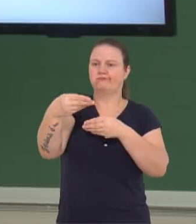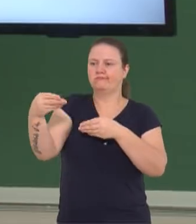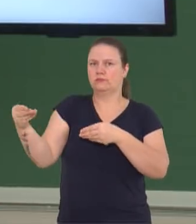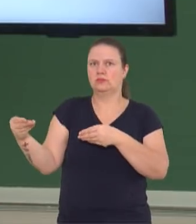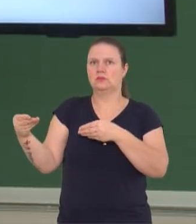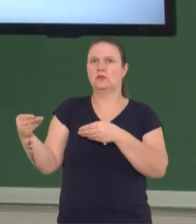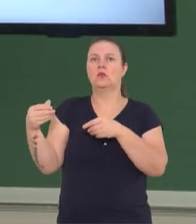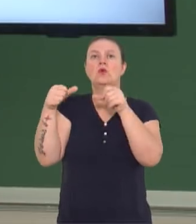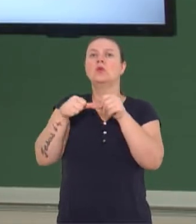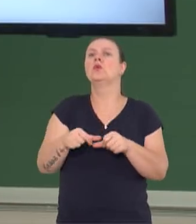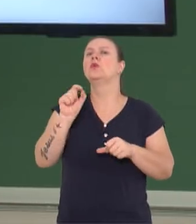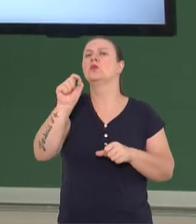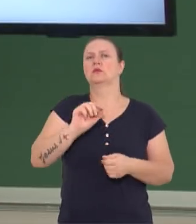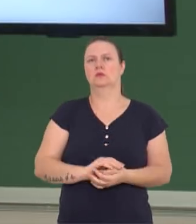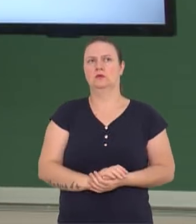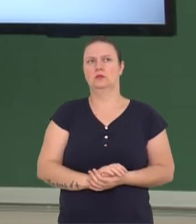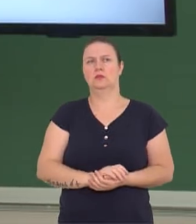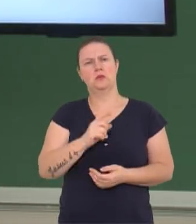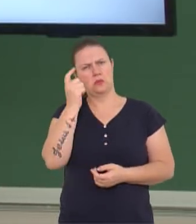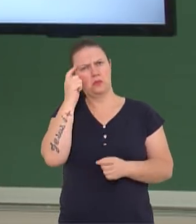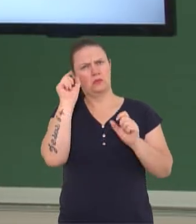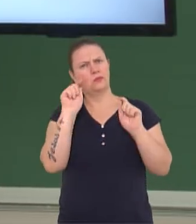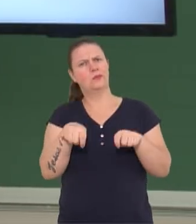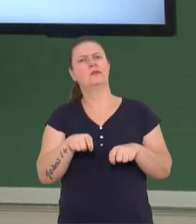Quem sobrou? O que eu posso pensar?